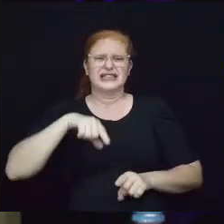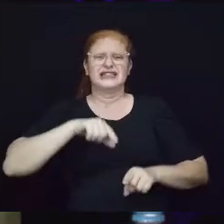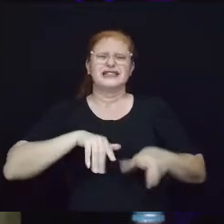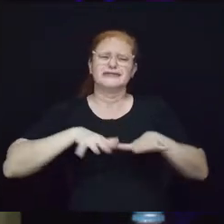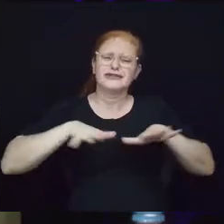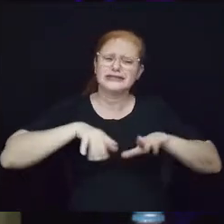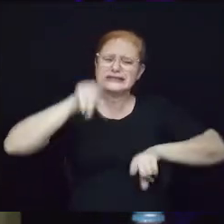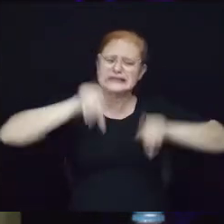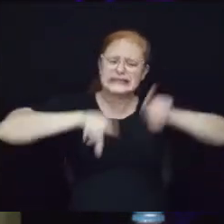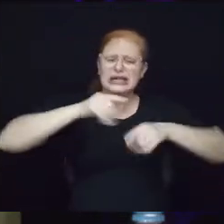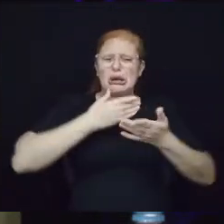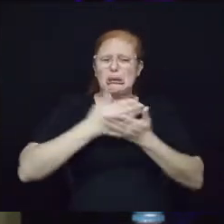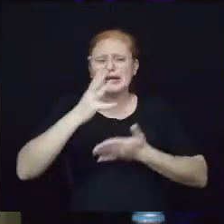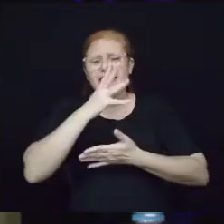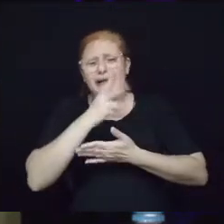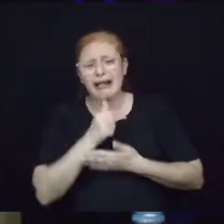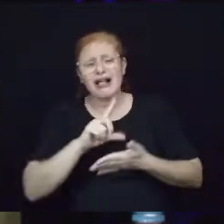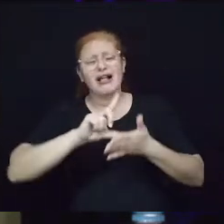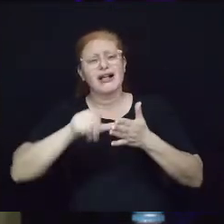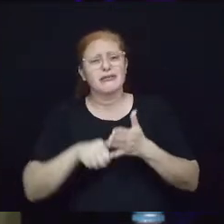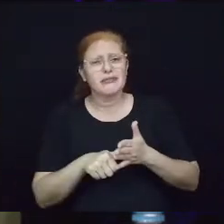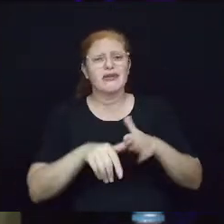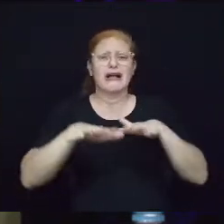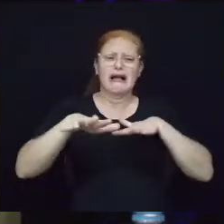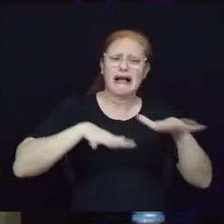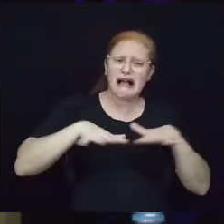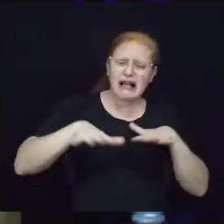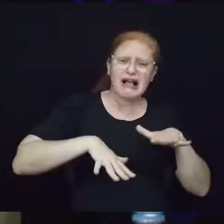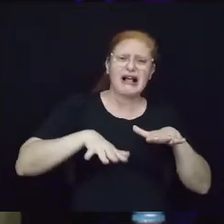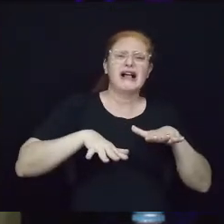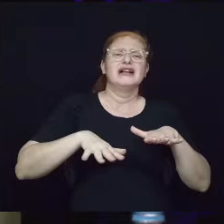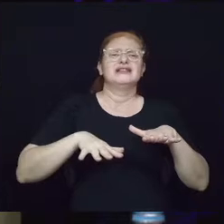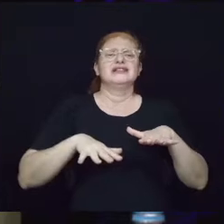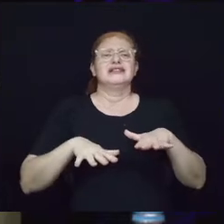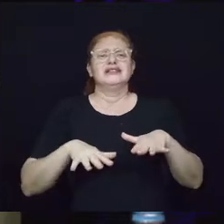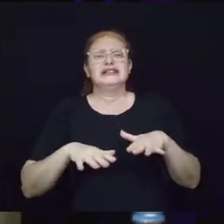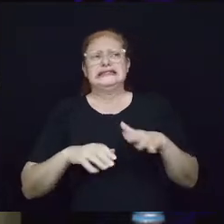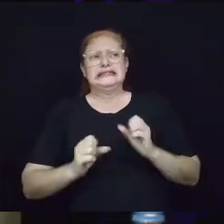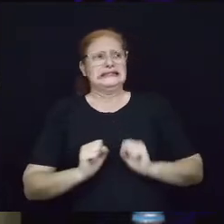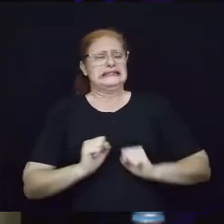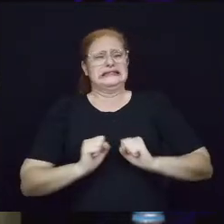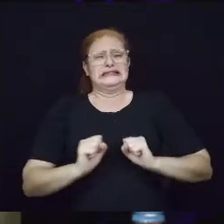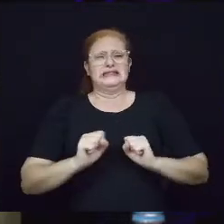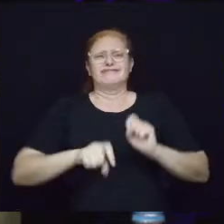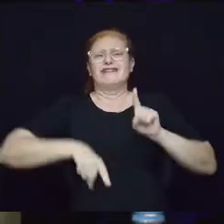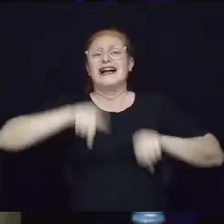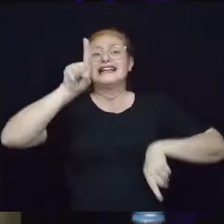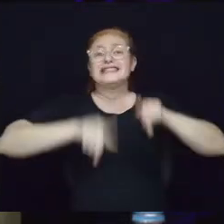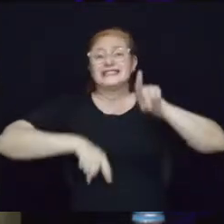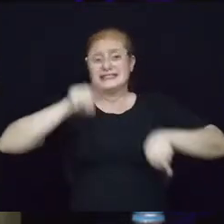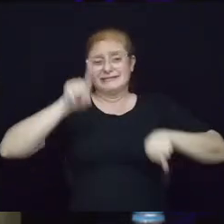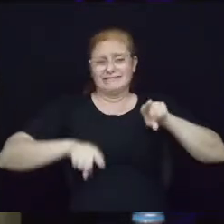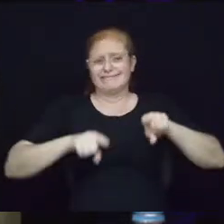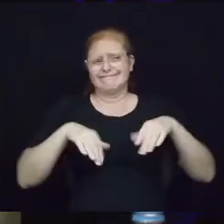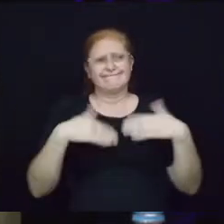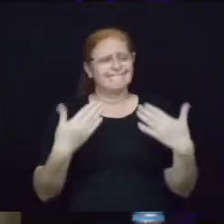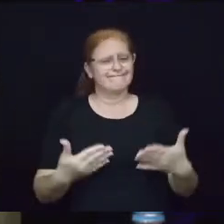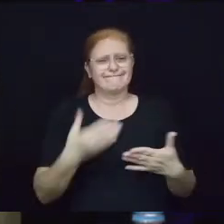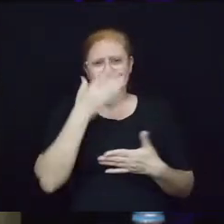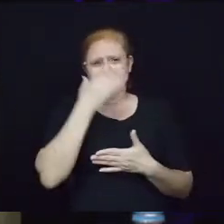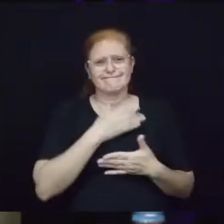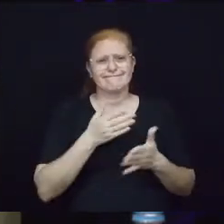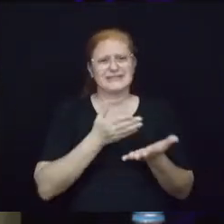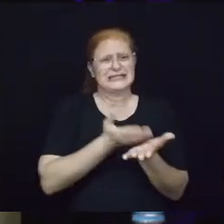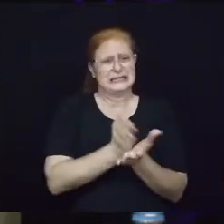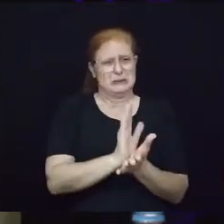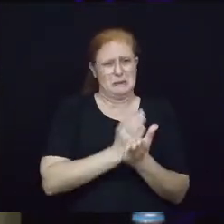um início mais lento, depois tem um meio mais movimentado, enfim, ela varia muito, assim. Então eu acho que aquilo